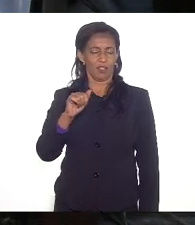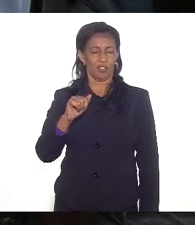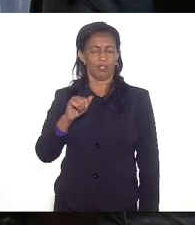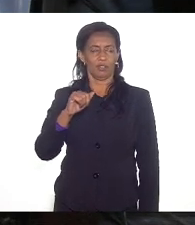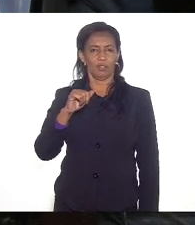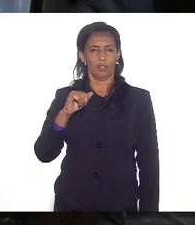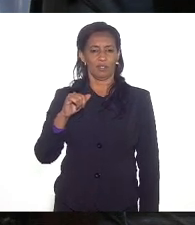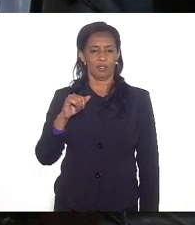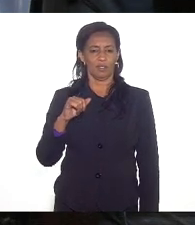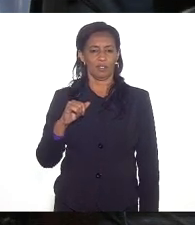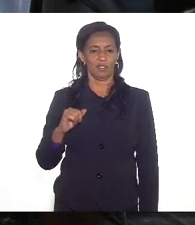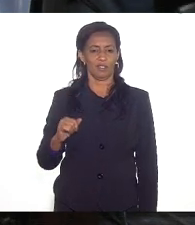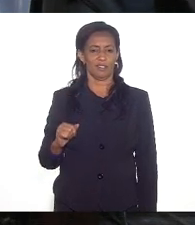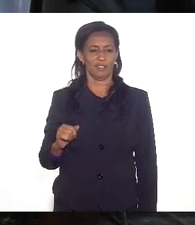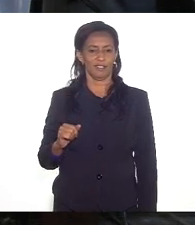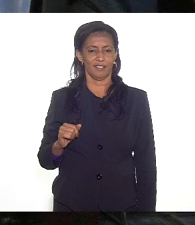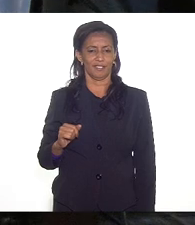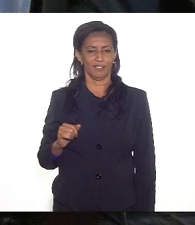knoplock